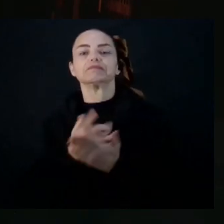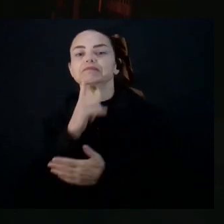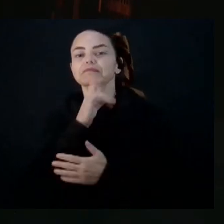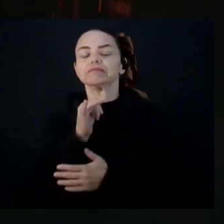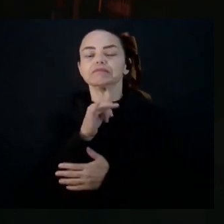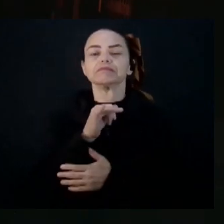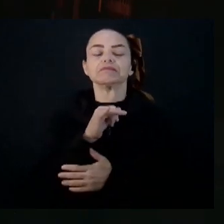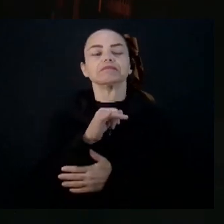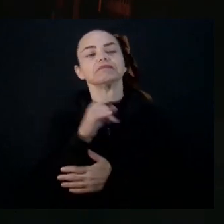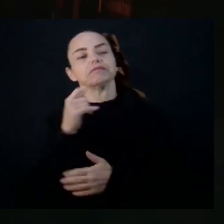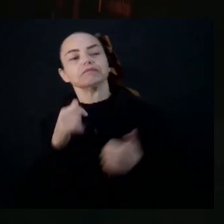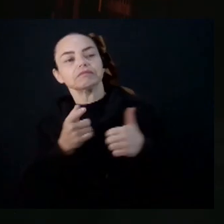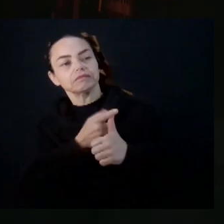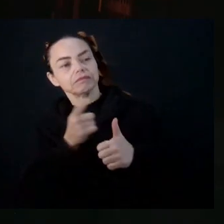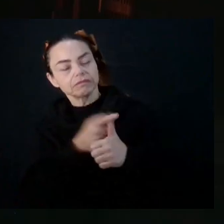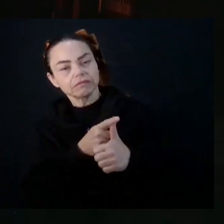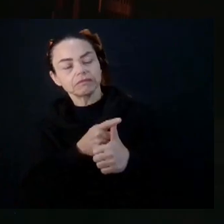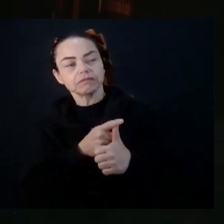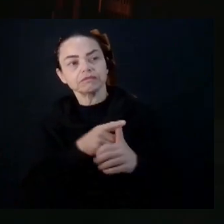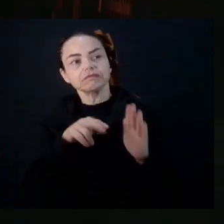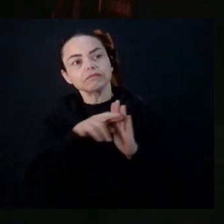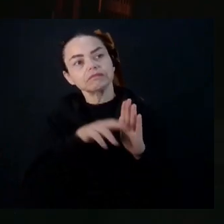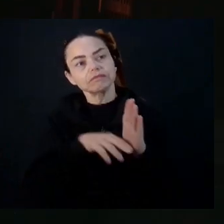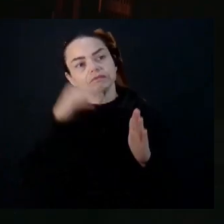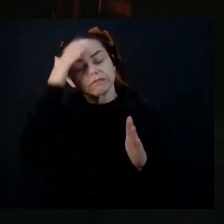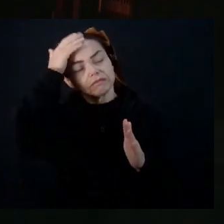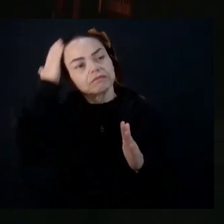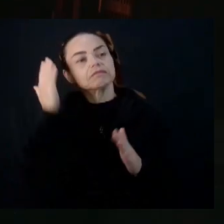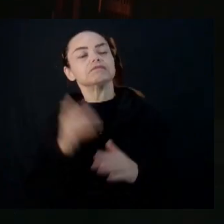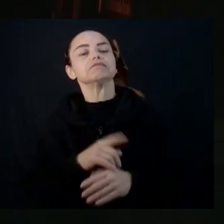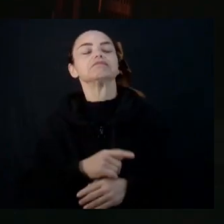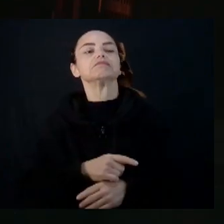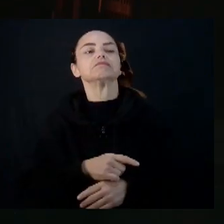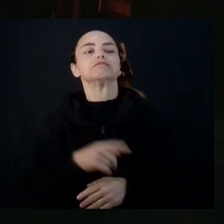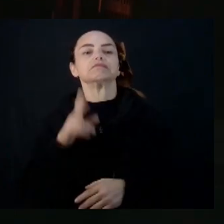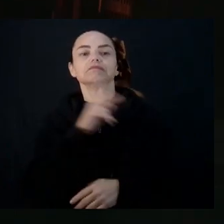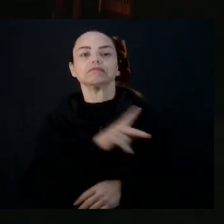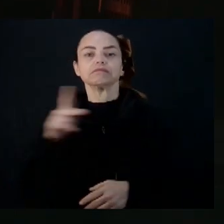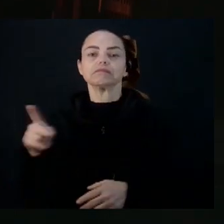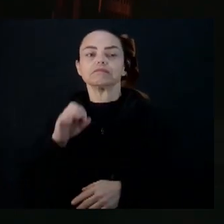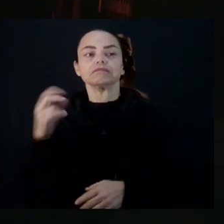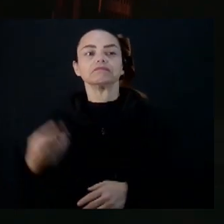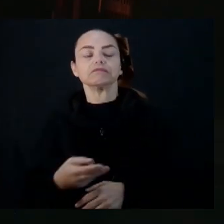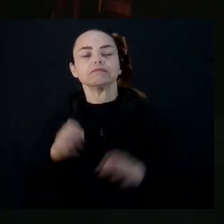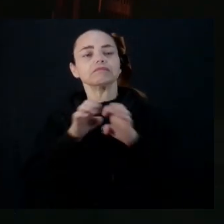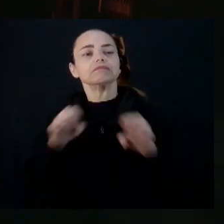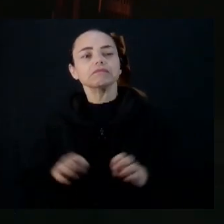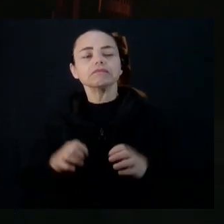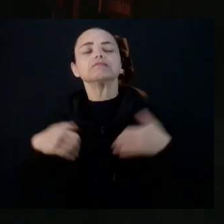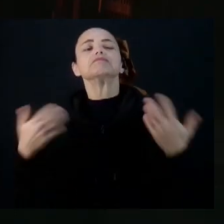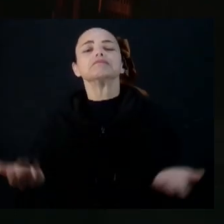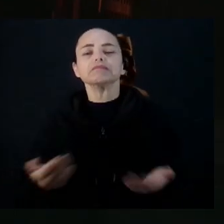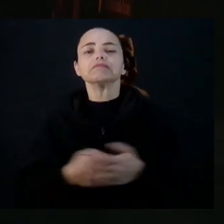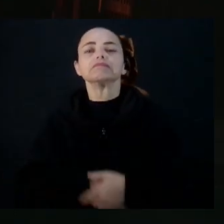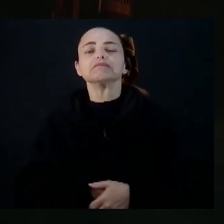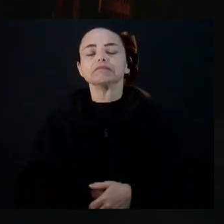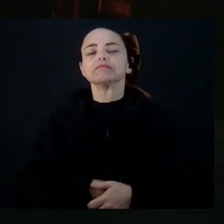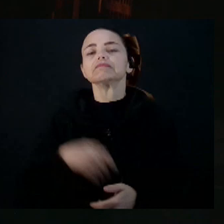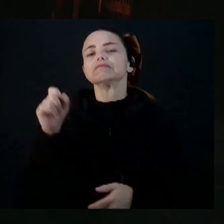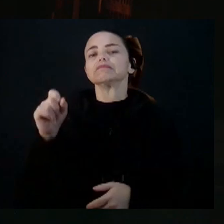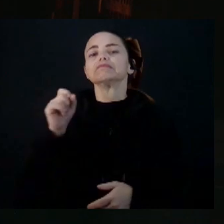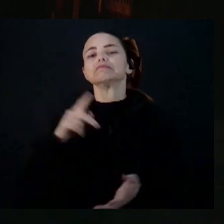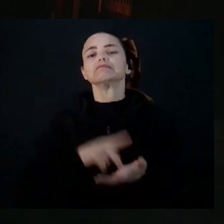primeiro para a metodologia, rotina, professores ou estrutura? O que